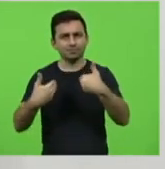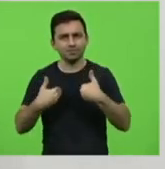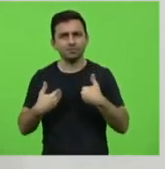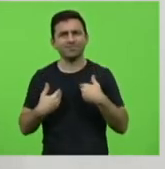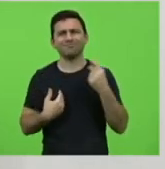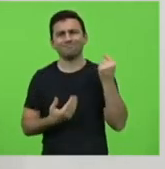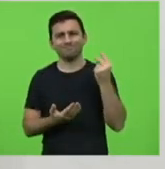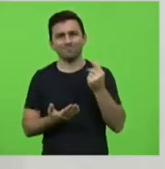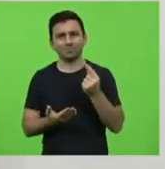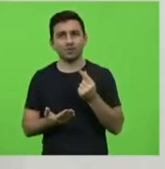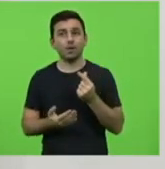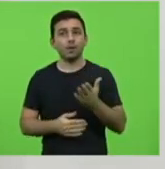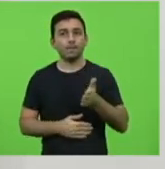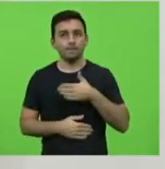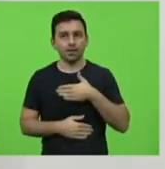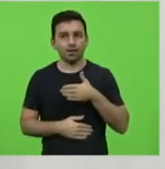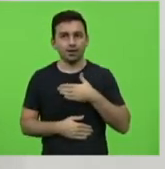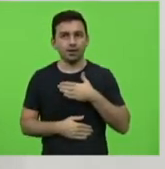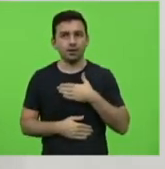minhas